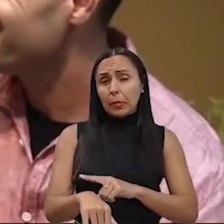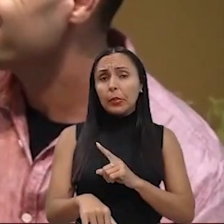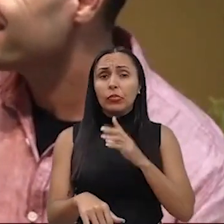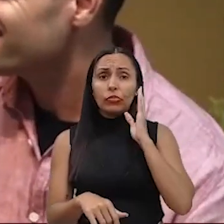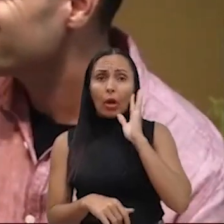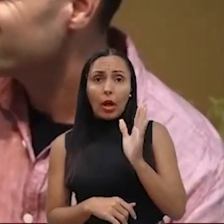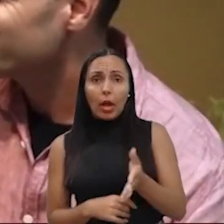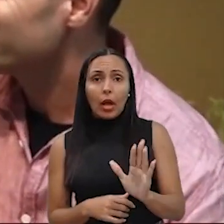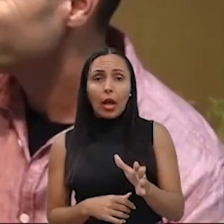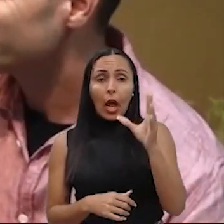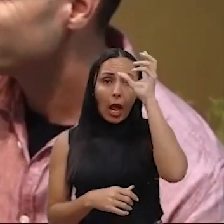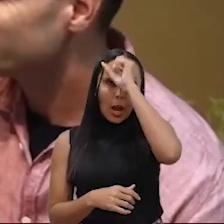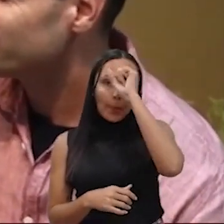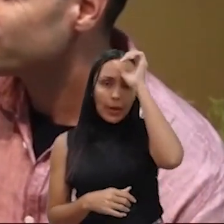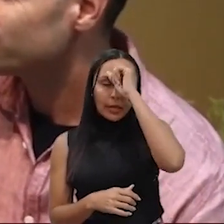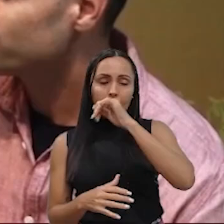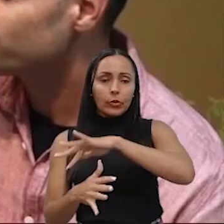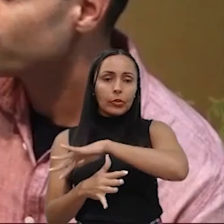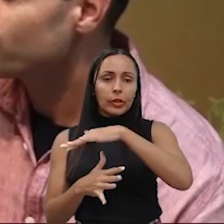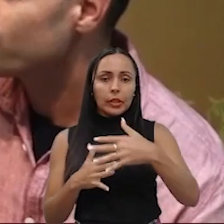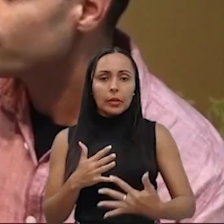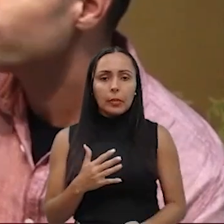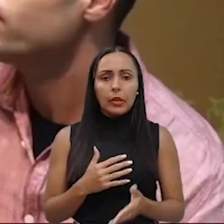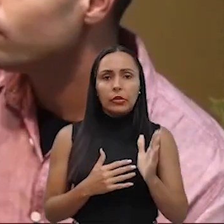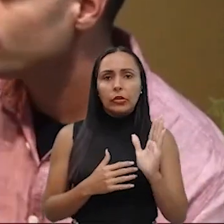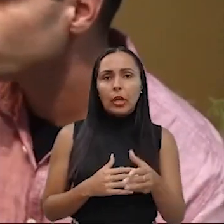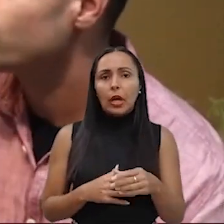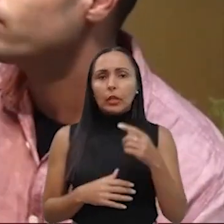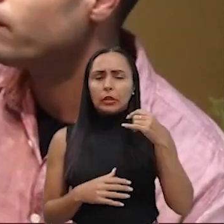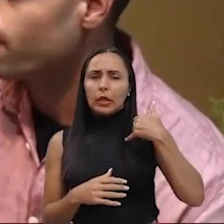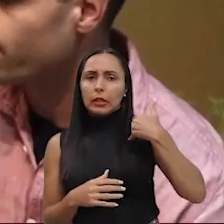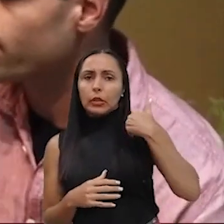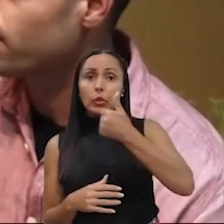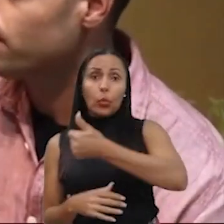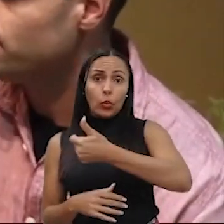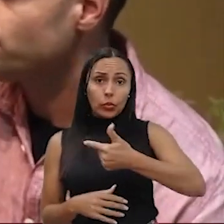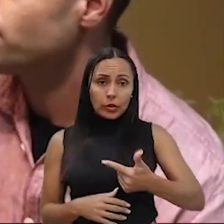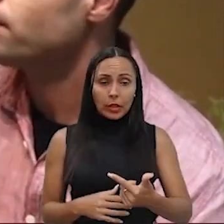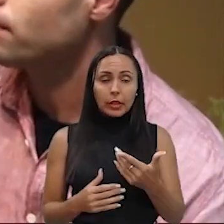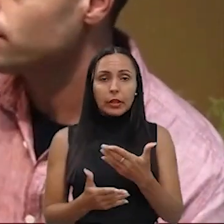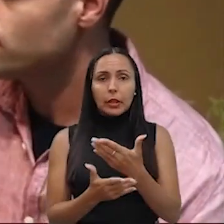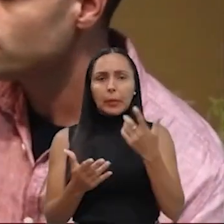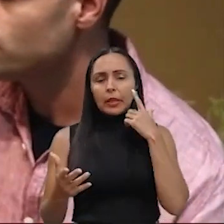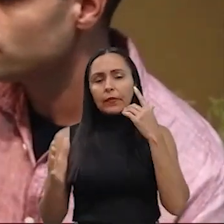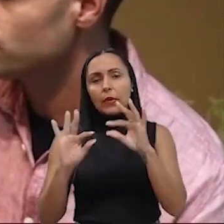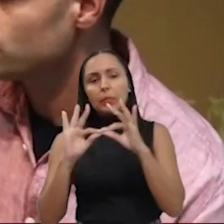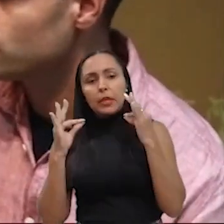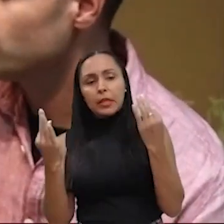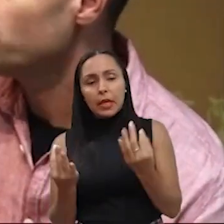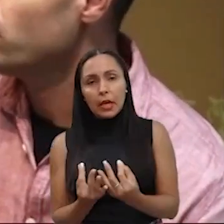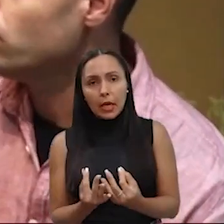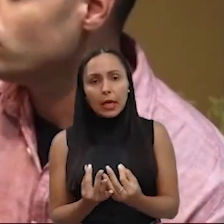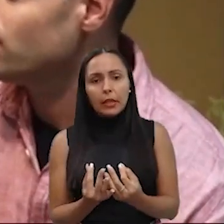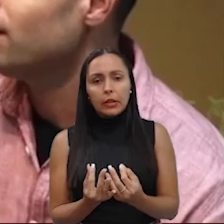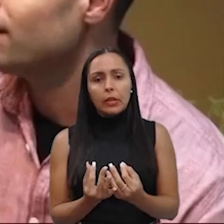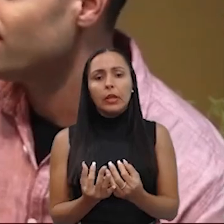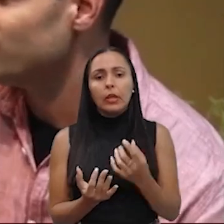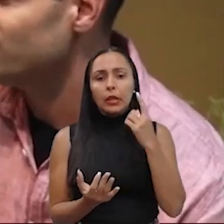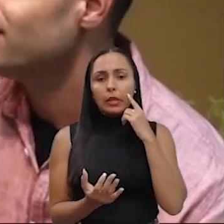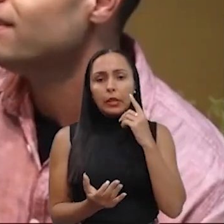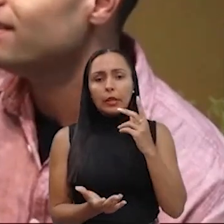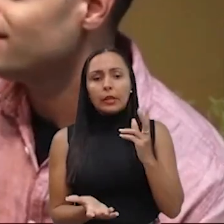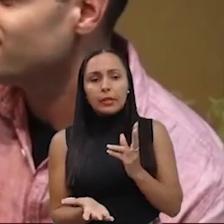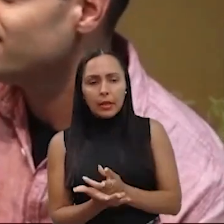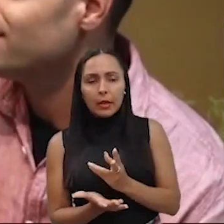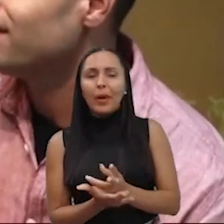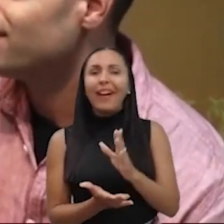aprender Libras já desde dos 12 anos, por conta dos familiares. Tenho 5 primos surdos, e um deles... Poxa, que legal.